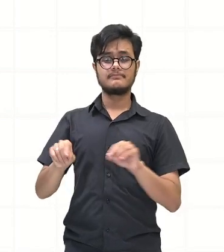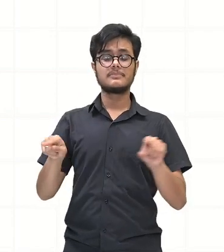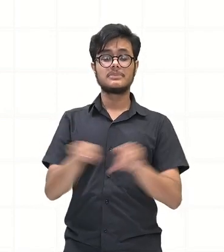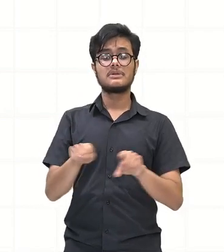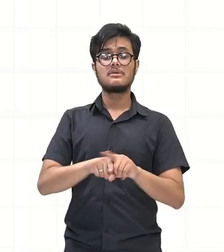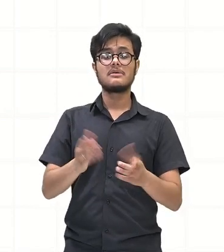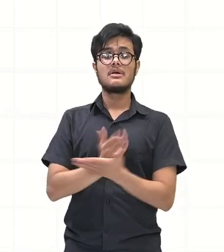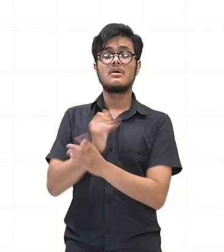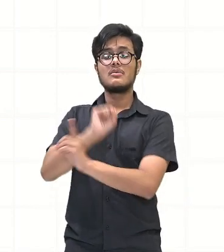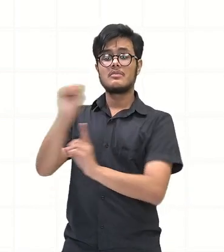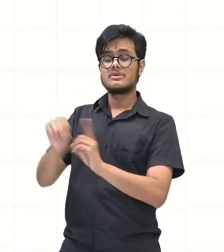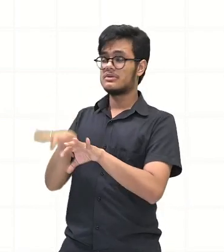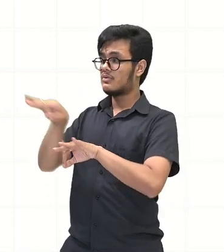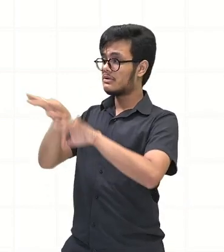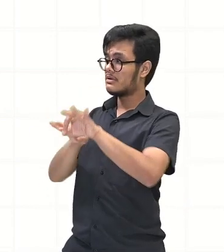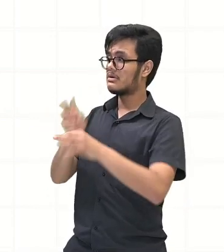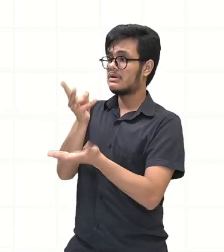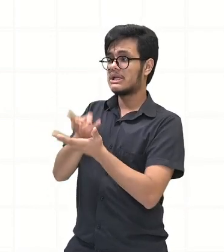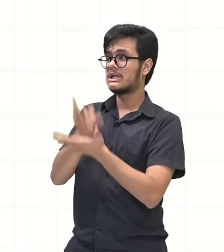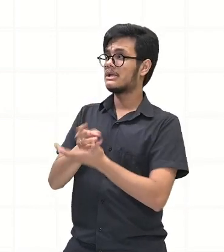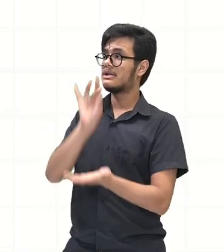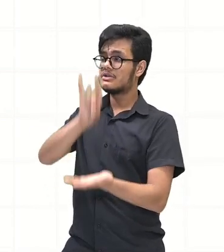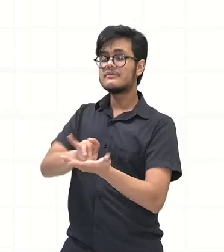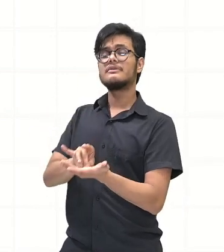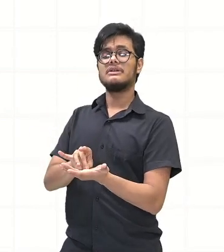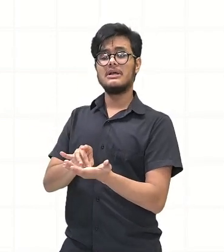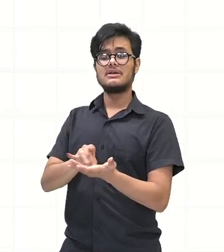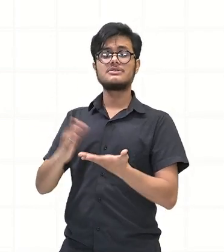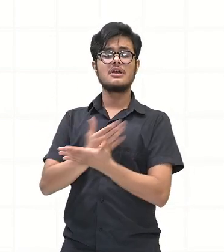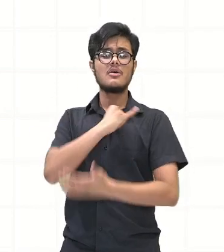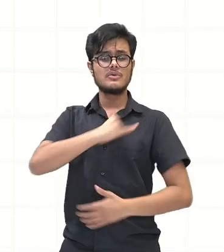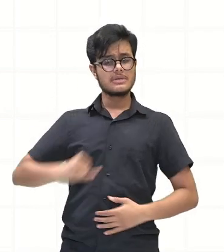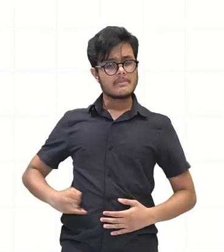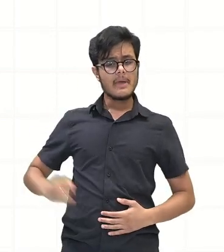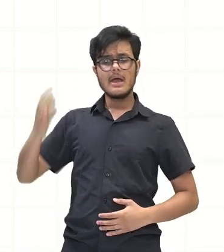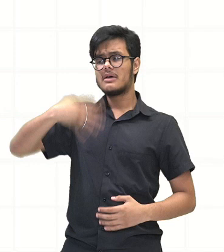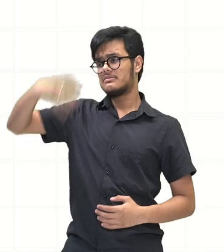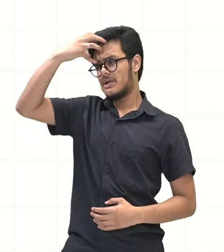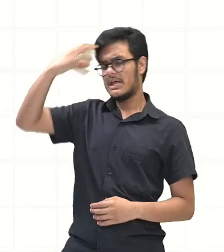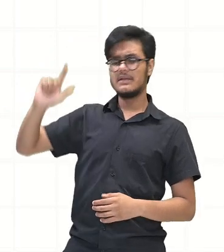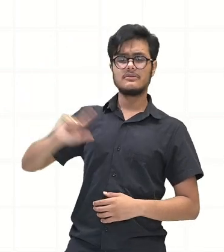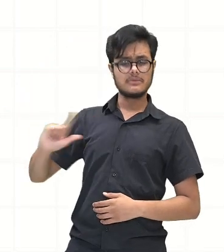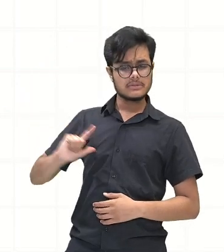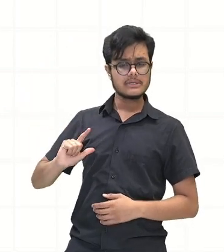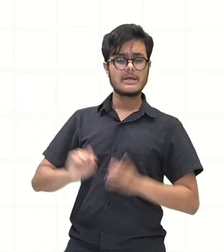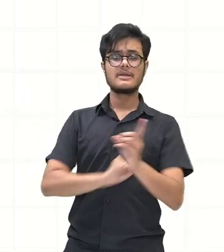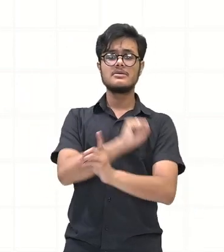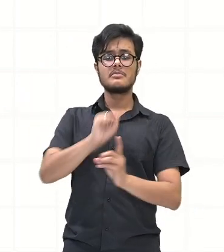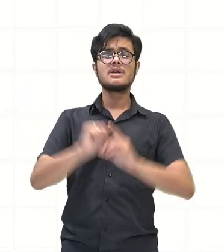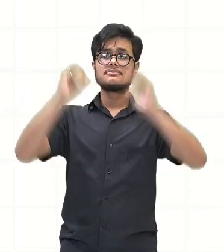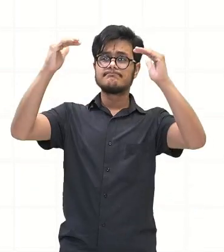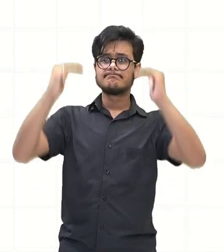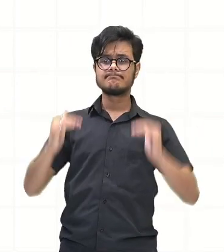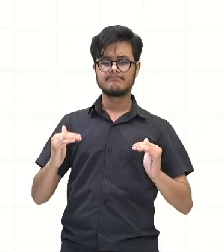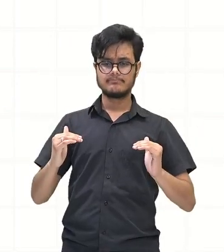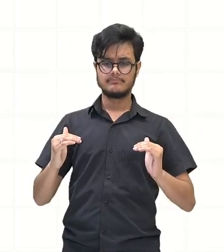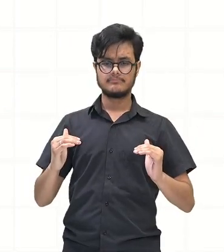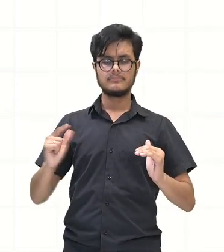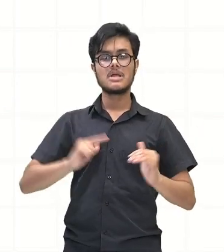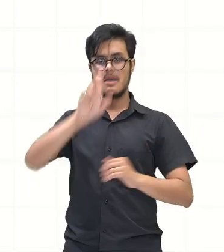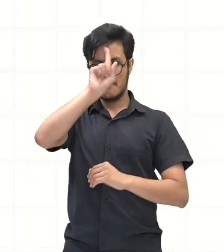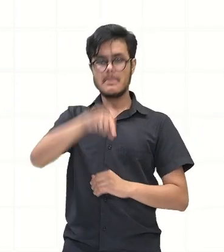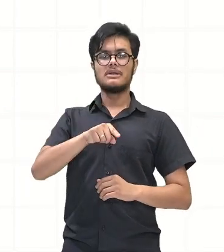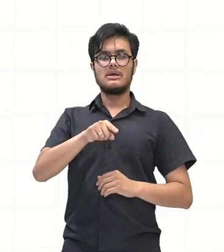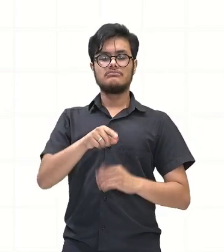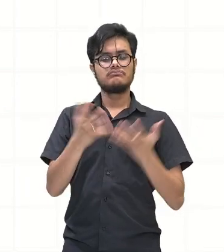ter a organização, né, de reinos, de impérios, em que eu vou ter uma sociedade hierarquizada. Além